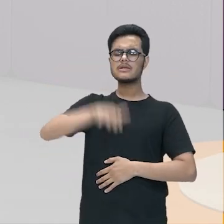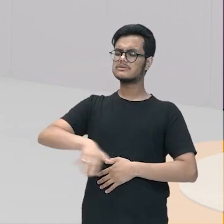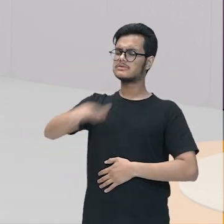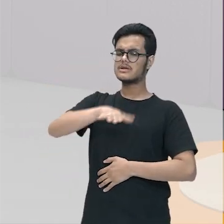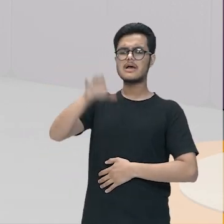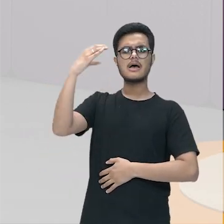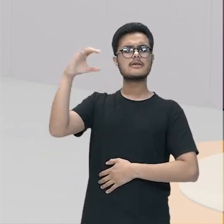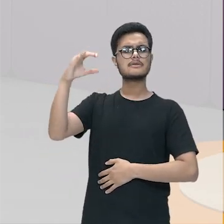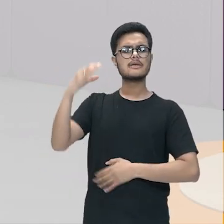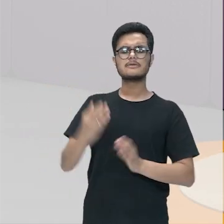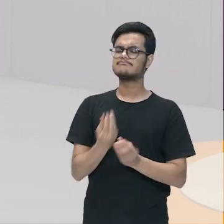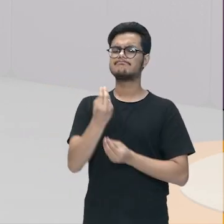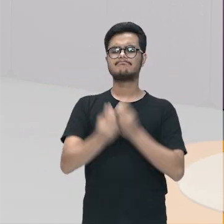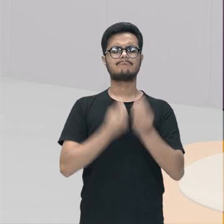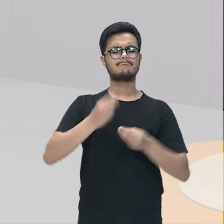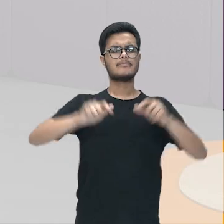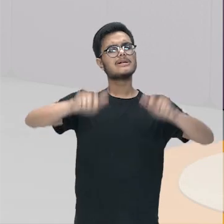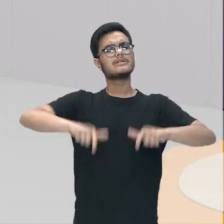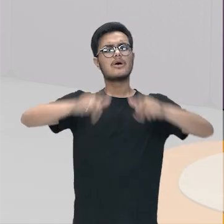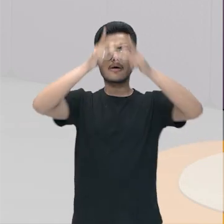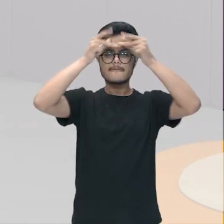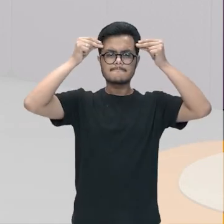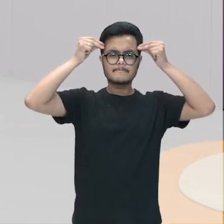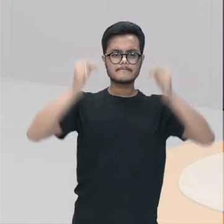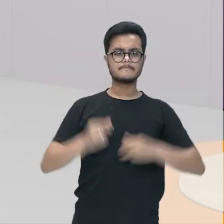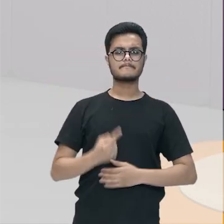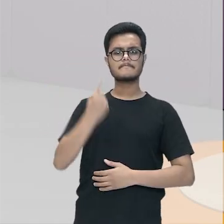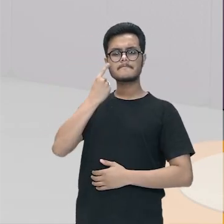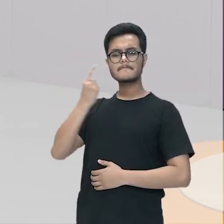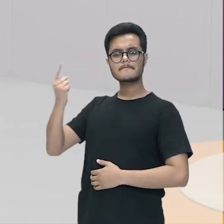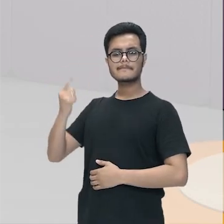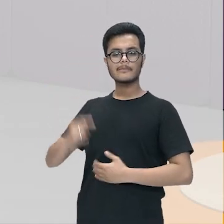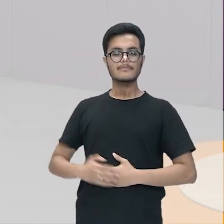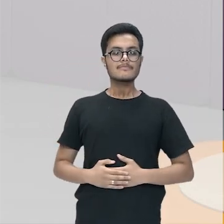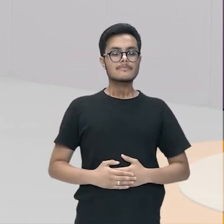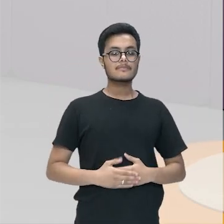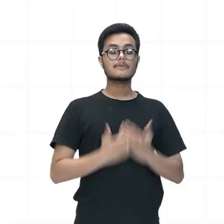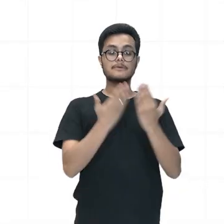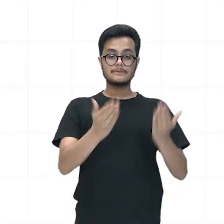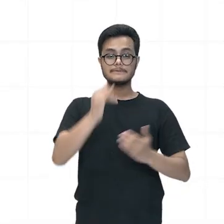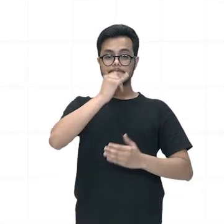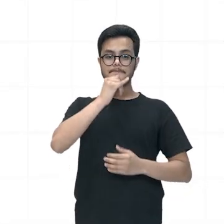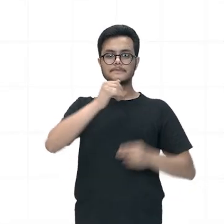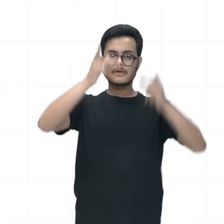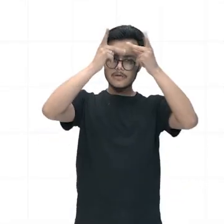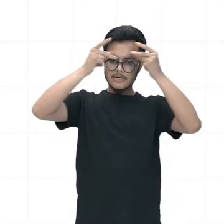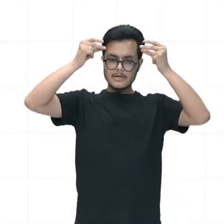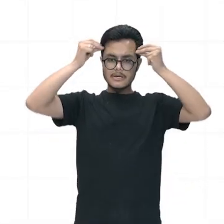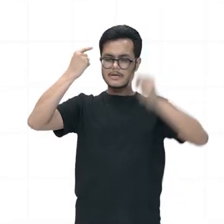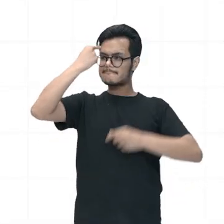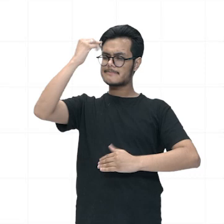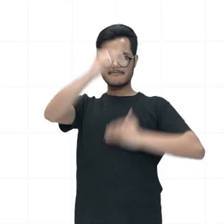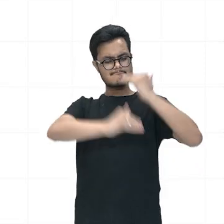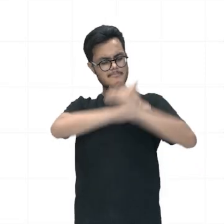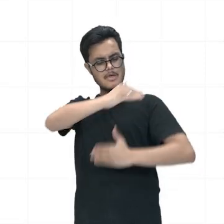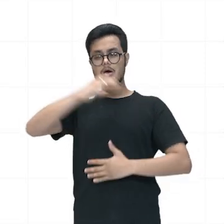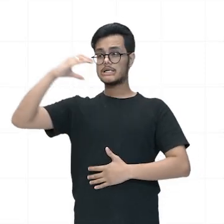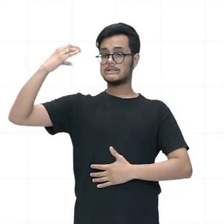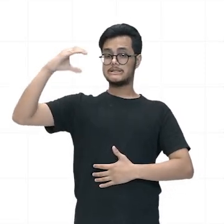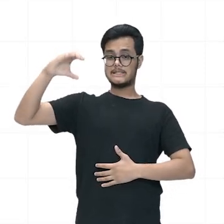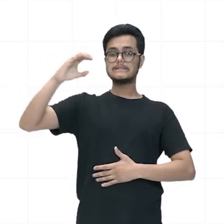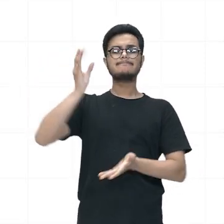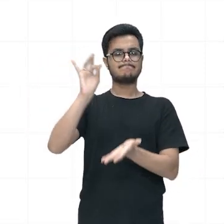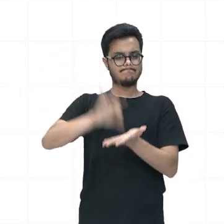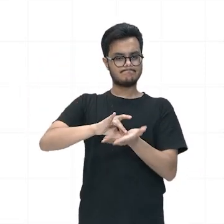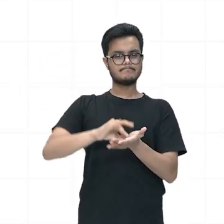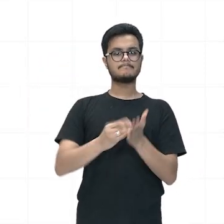era a ciência, então, nesse mundo greco-romano? Acompanha comigo, então, a ciência. Os gregos eram muito avançados